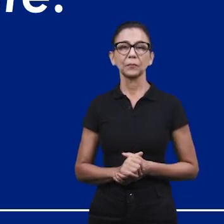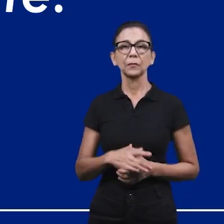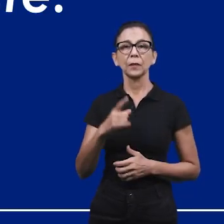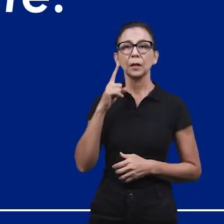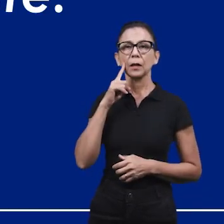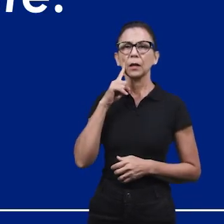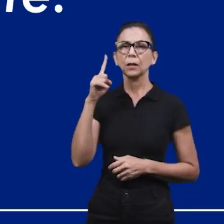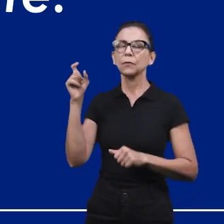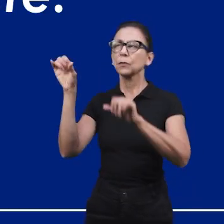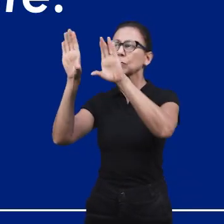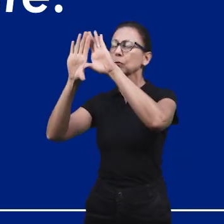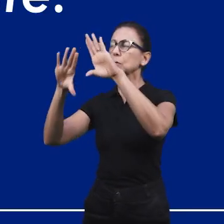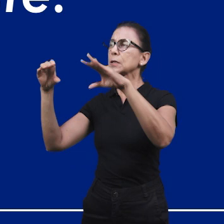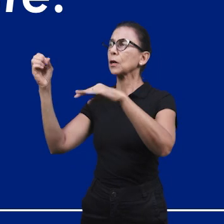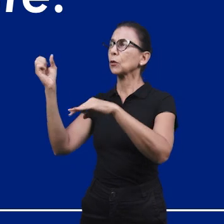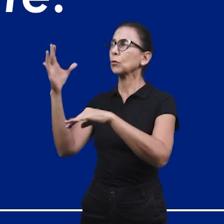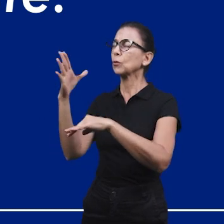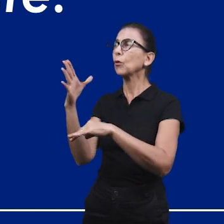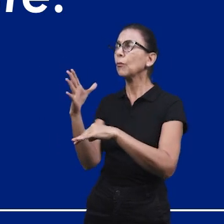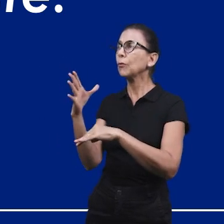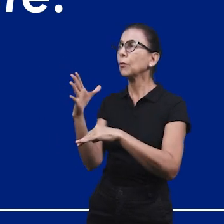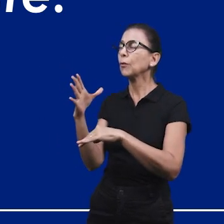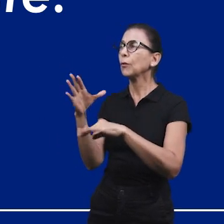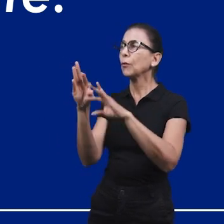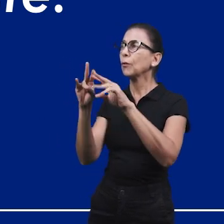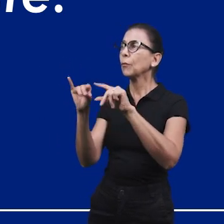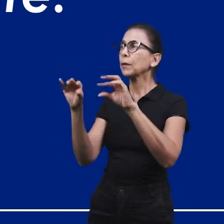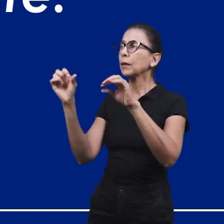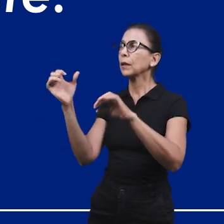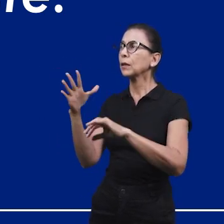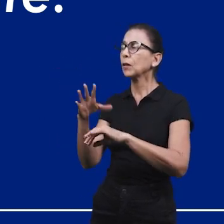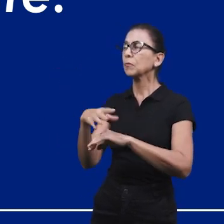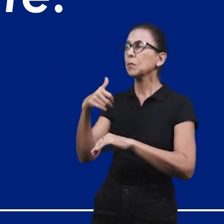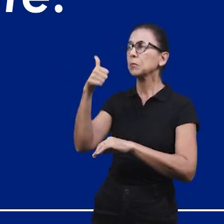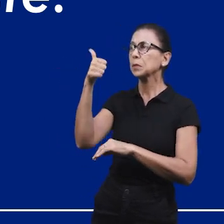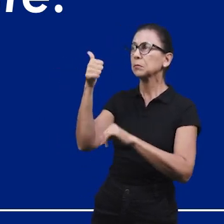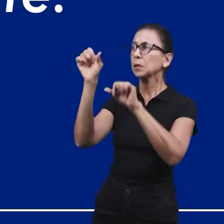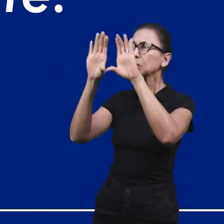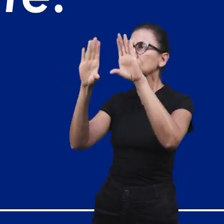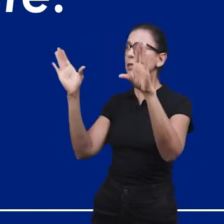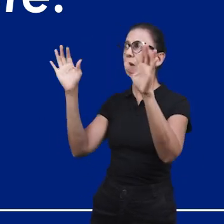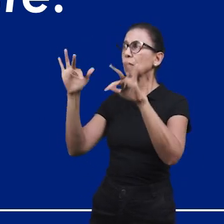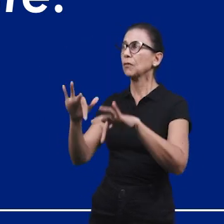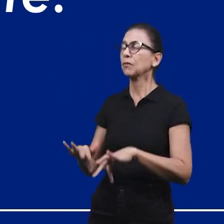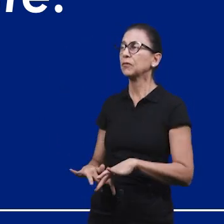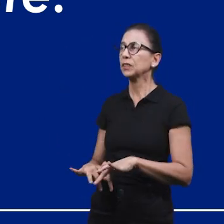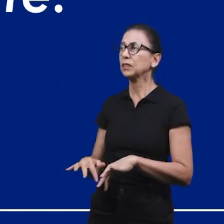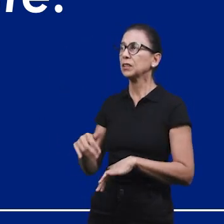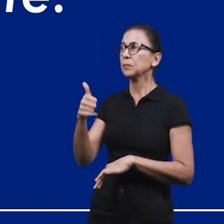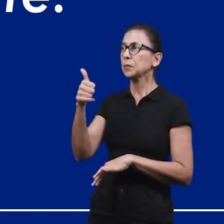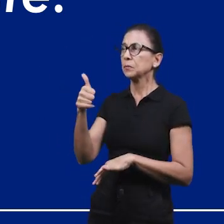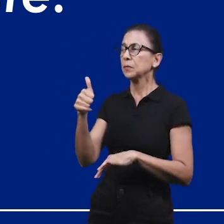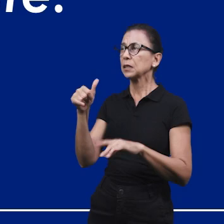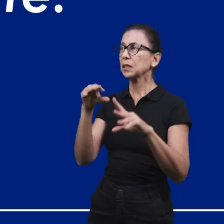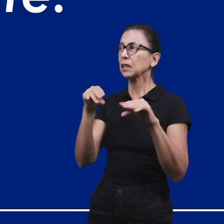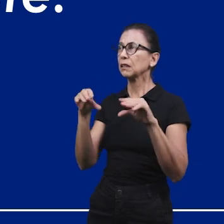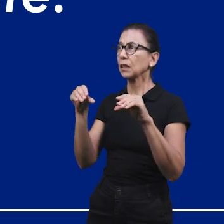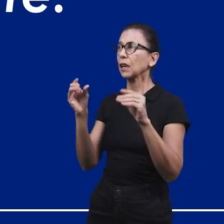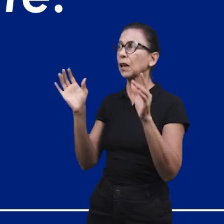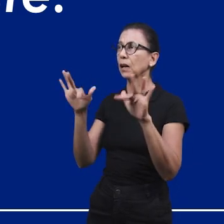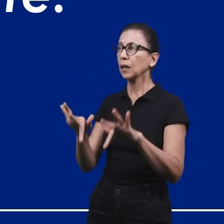novo céu e uma nova terra, porque já o primeiro céu e a primeira terra passaram e o mar já